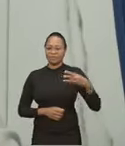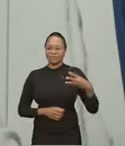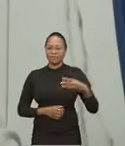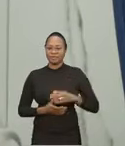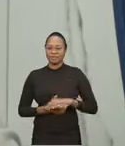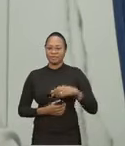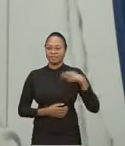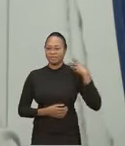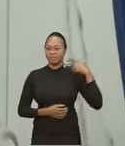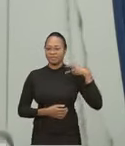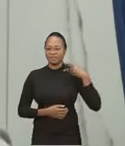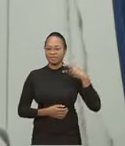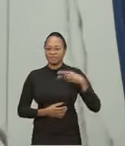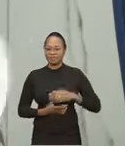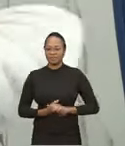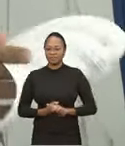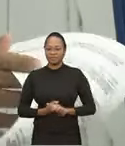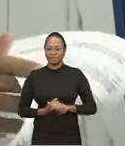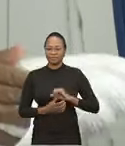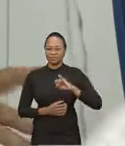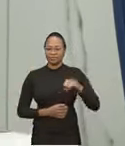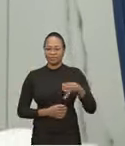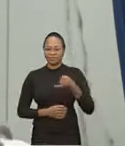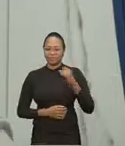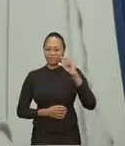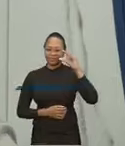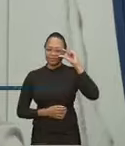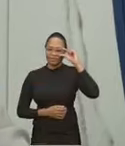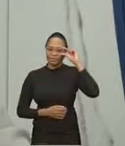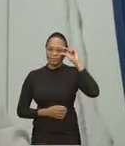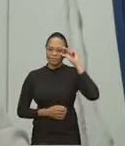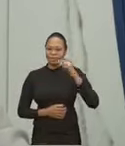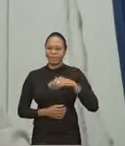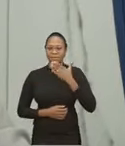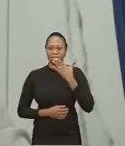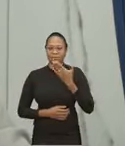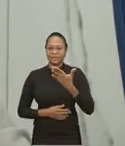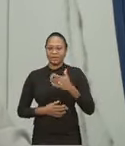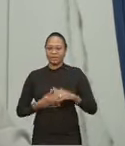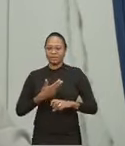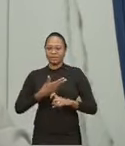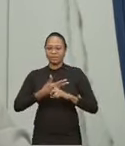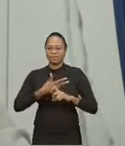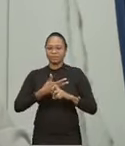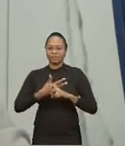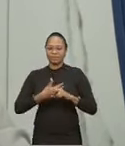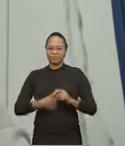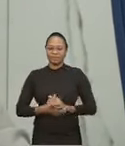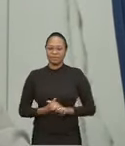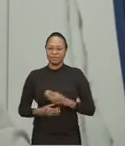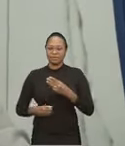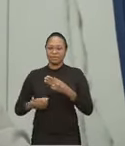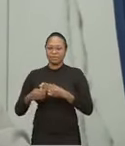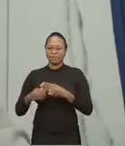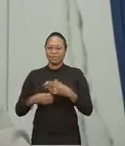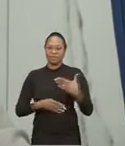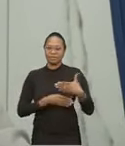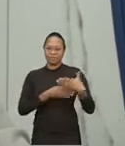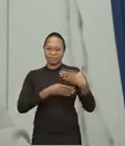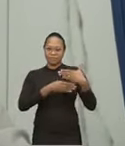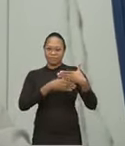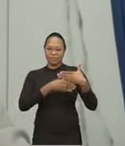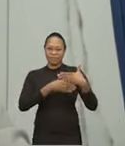893/2023, de autoria do vereador Jair Costa, republicano. Indica o chefe poder executivo municipal a